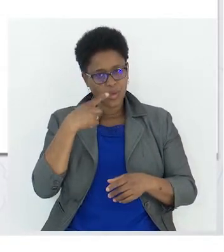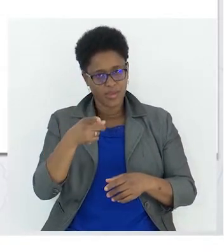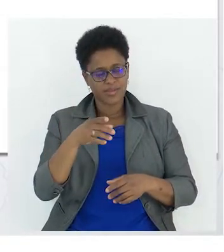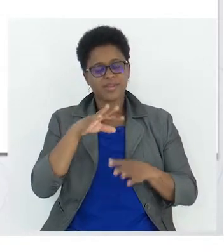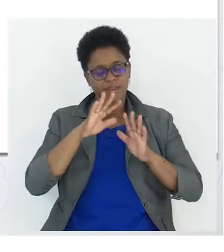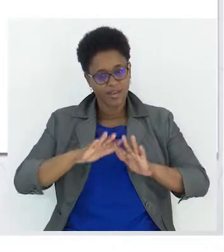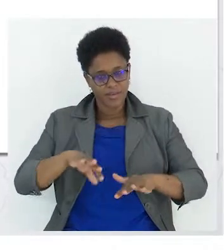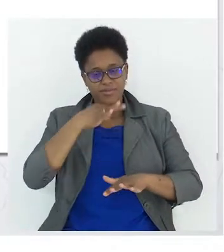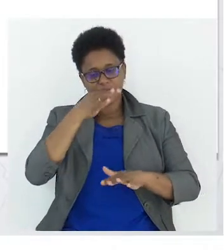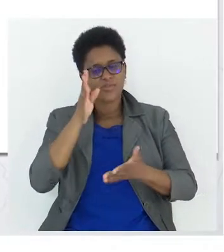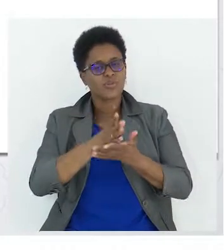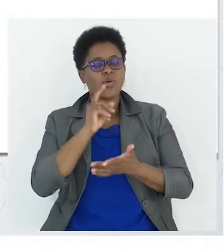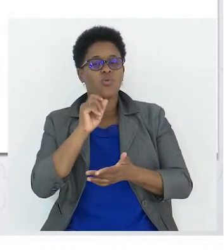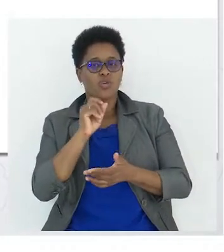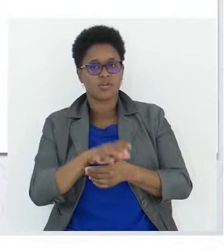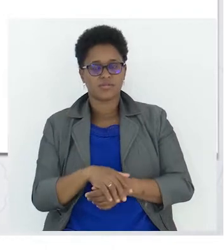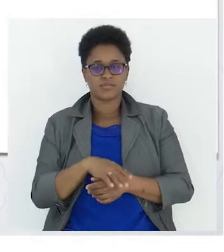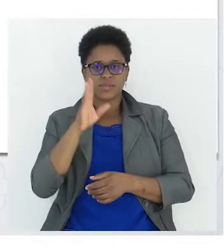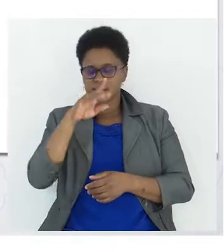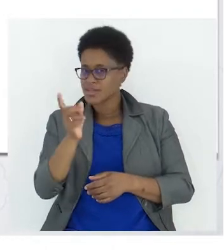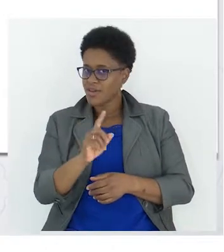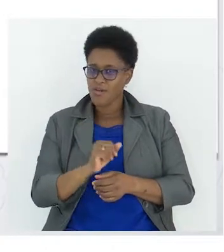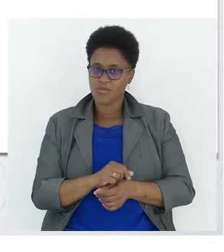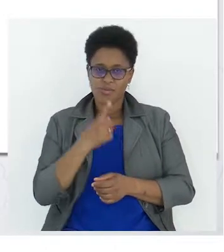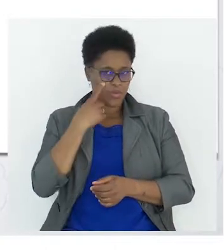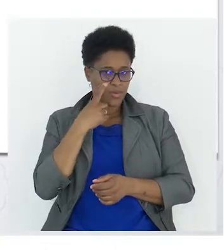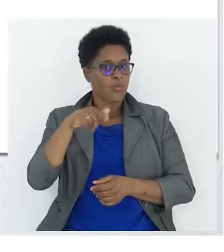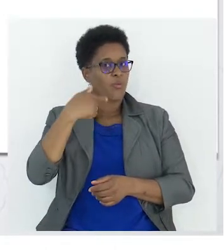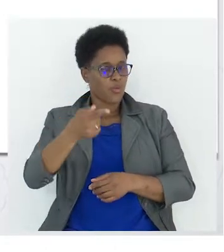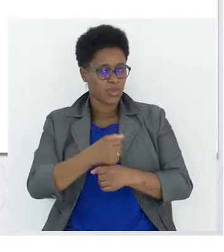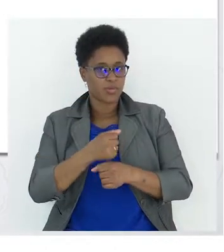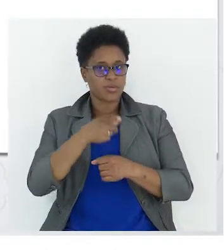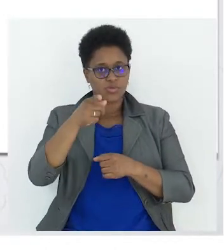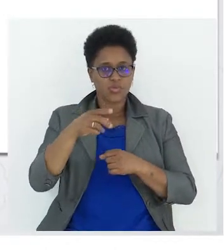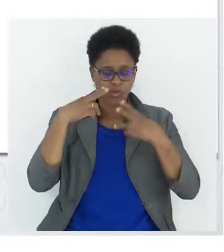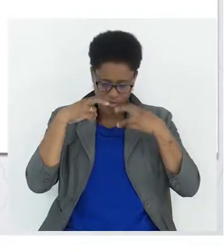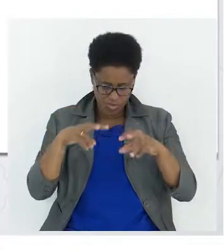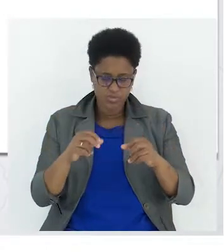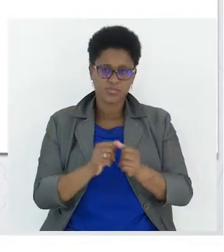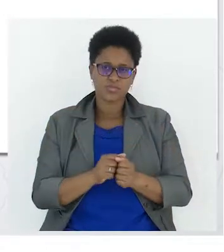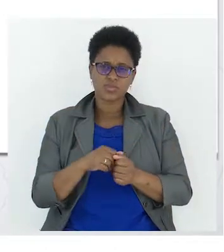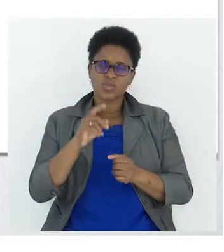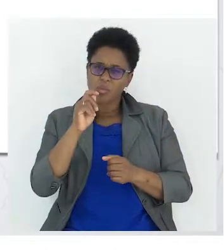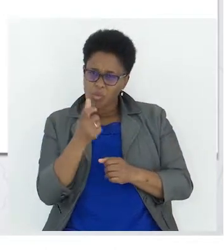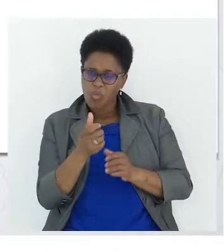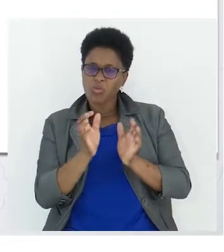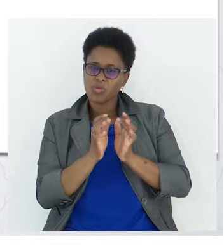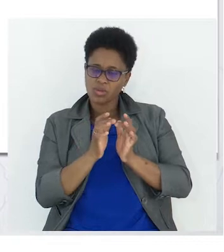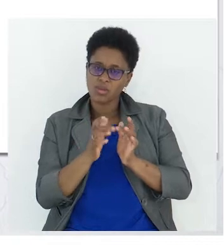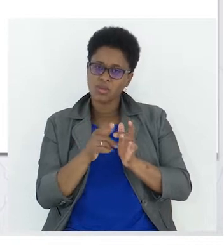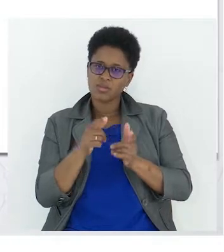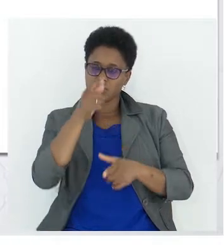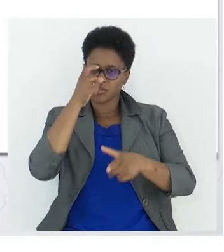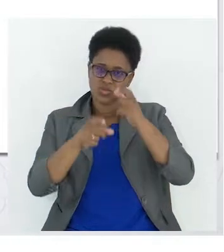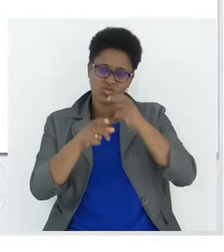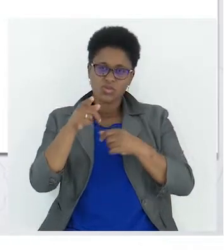um. Se não, outra tarefa. Vais pesquisar um pouco sobre os intervenientes. Intervenientes são as personagens que vão